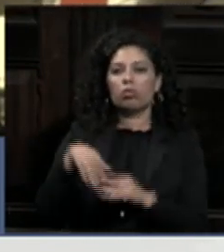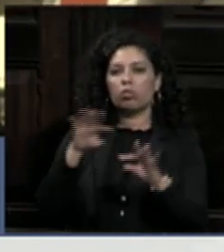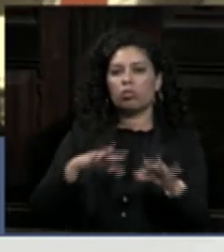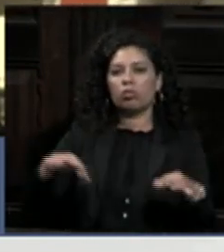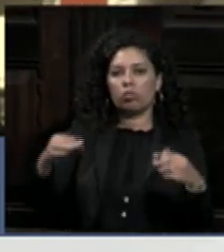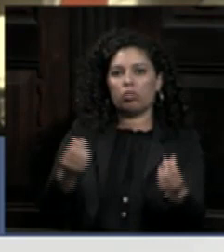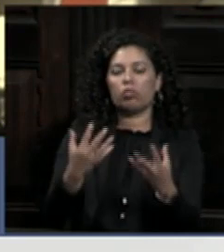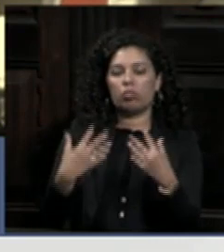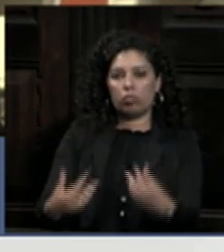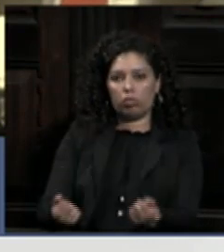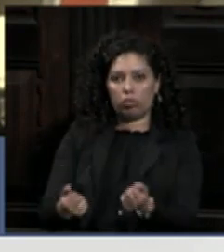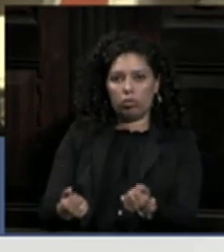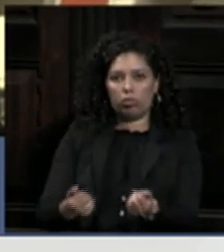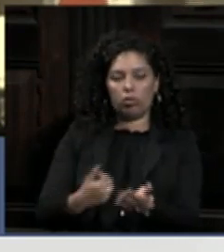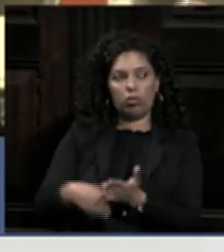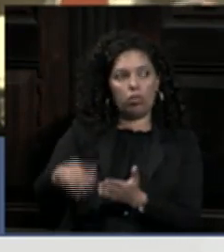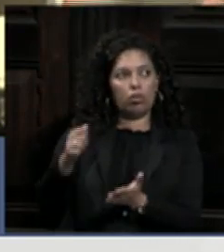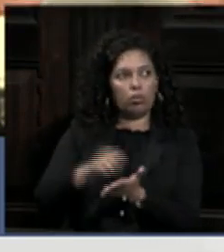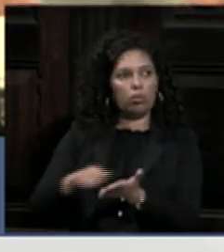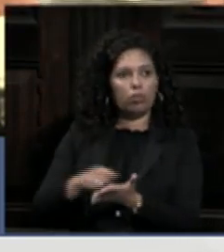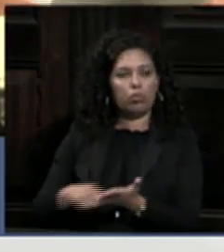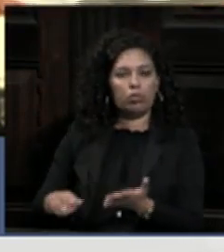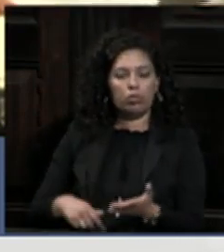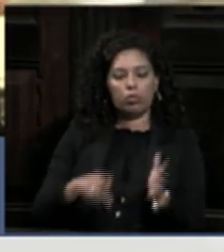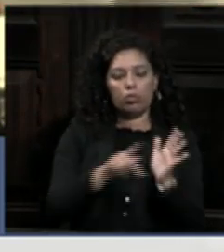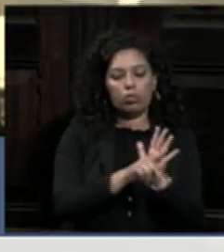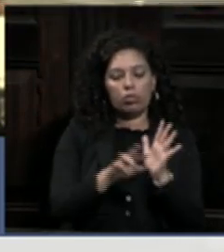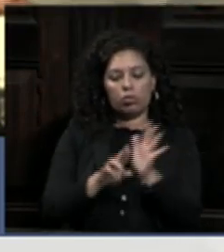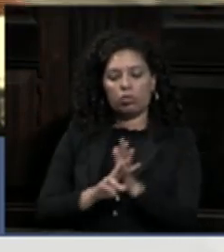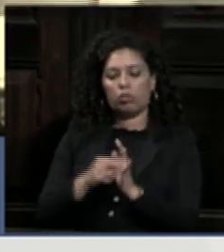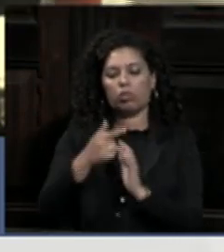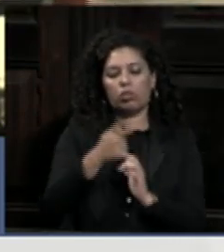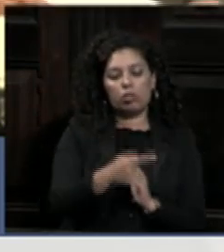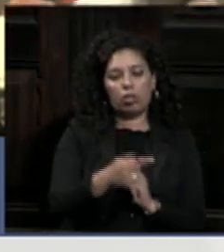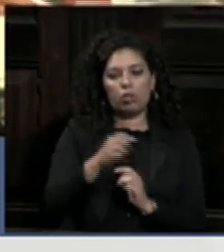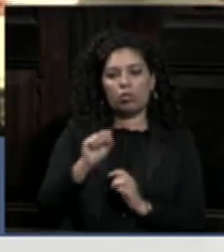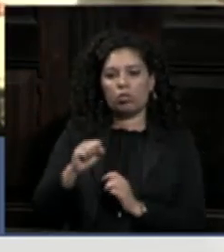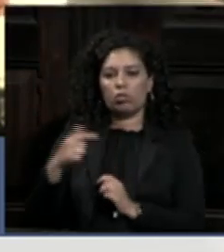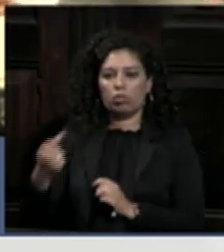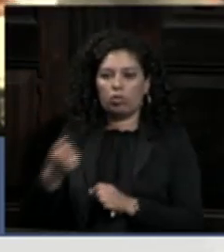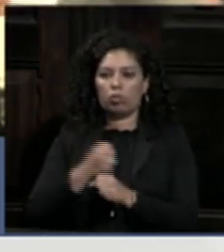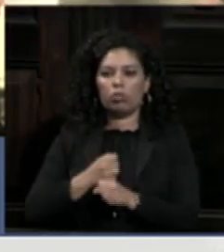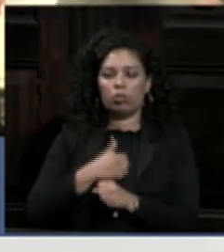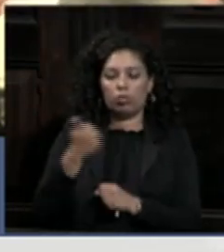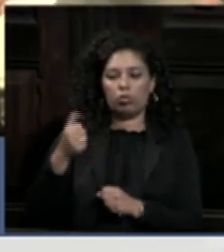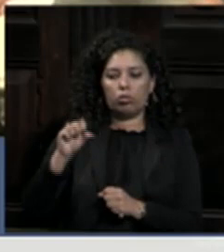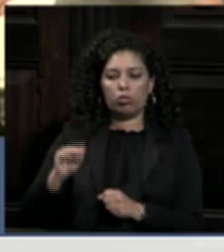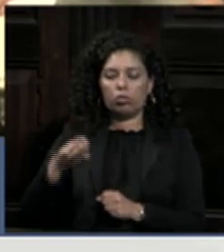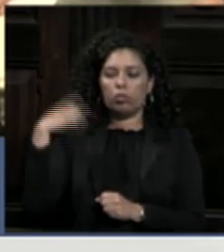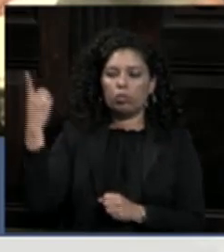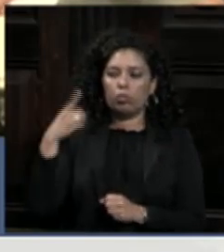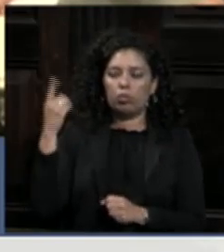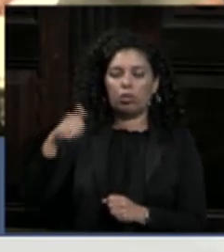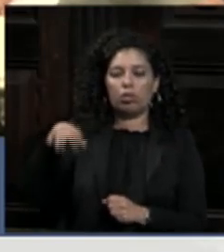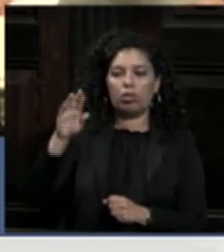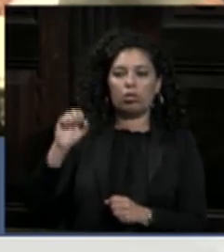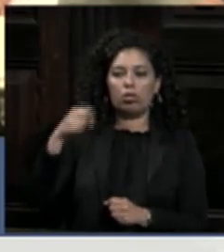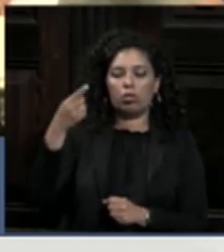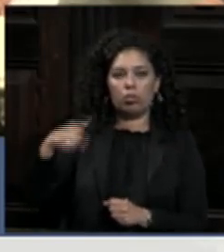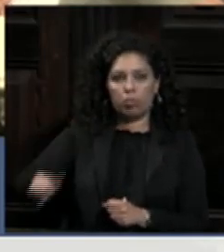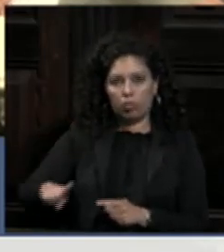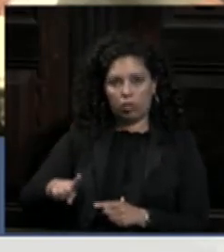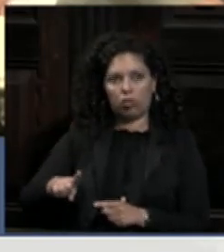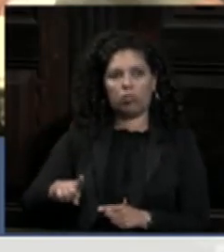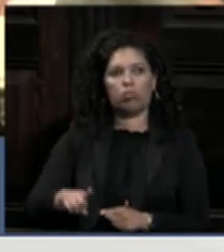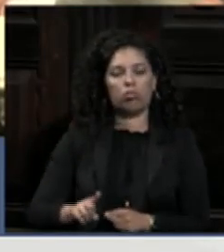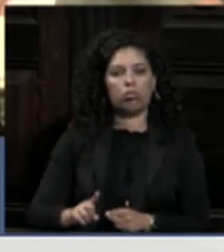provas que estão aprovado vai à promulgação da resolução 787 2018 de autoria do deputado marcos abrahão consegue títulos beneméritos